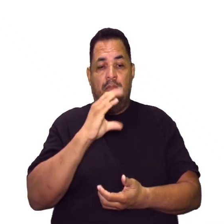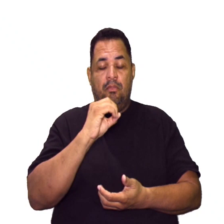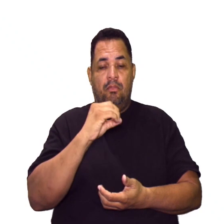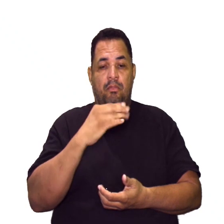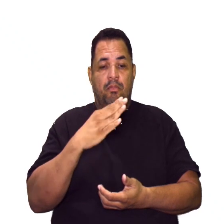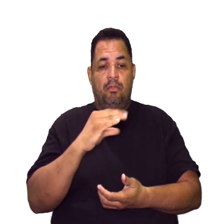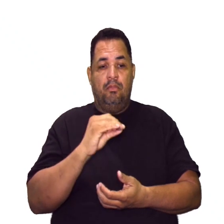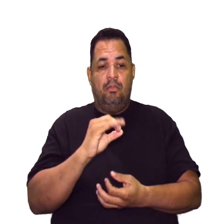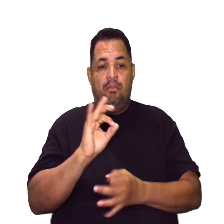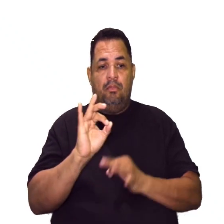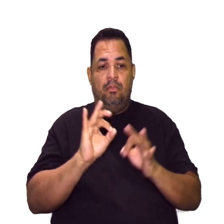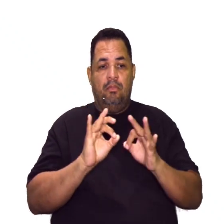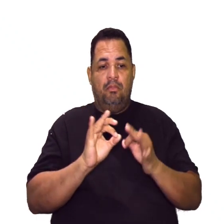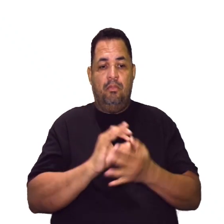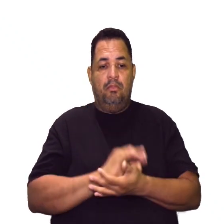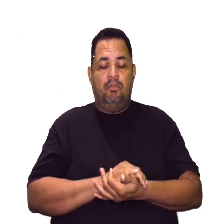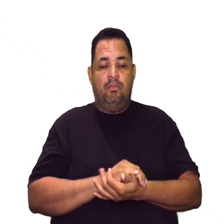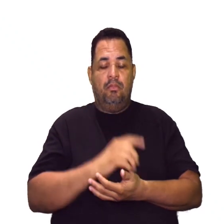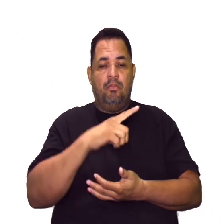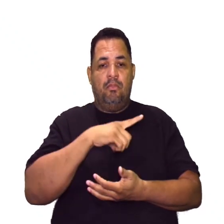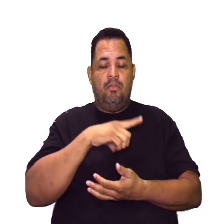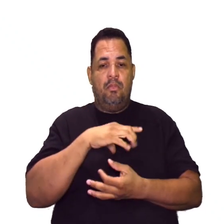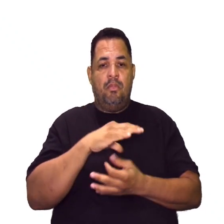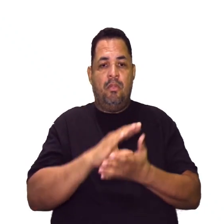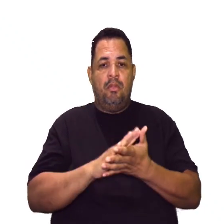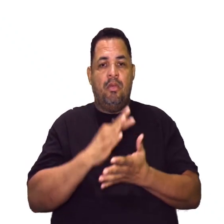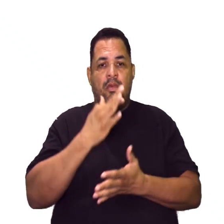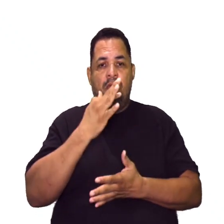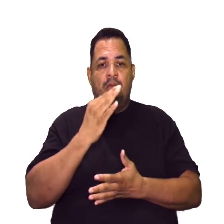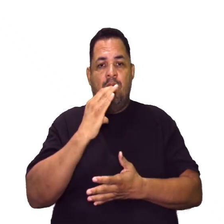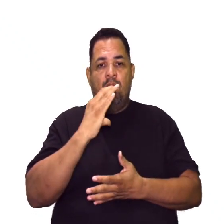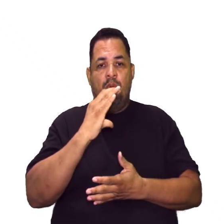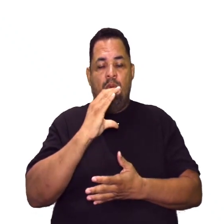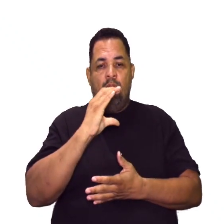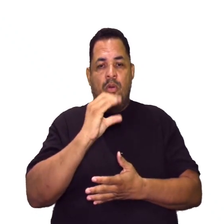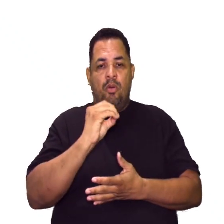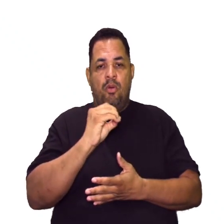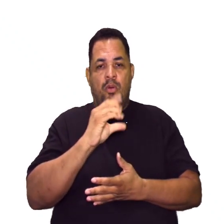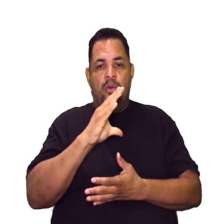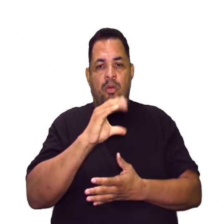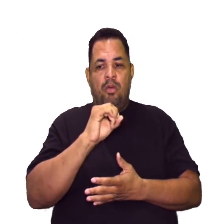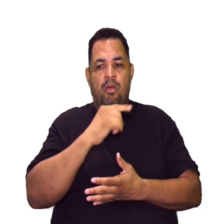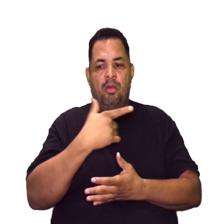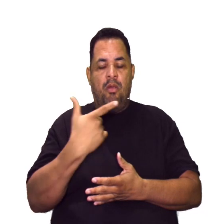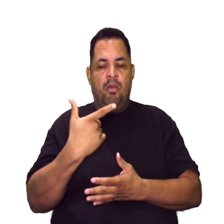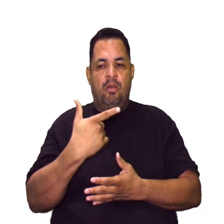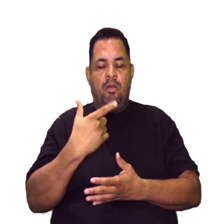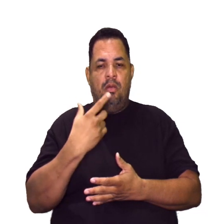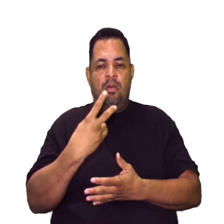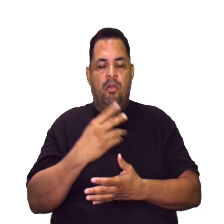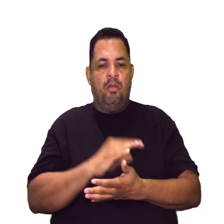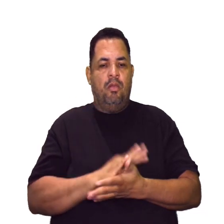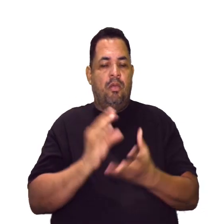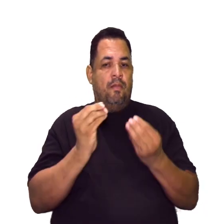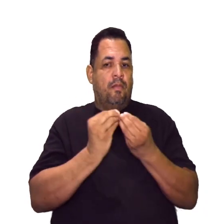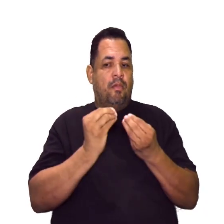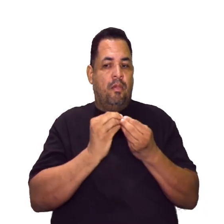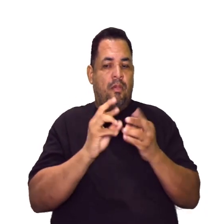CO, olha aí. Nós temos o fogênio, tá bom? E aí são 3 moléculas